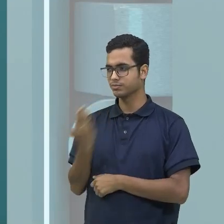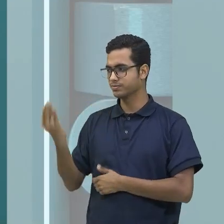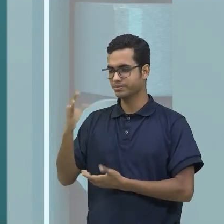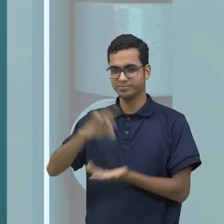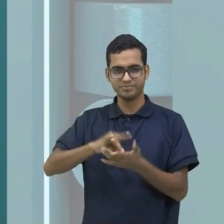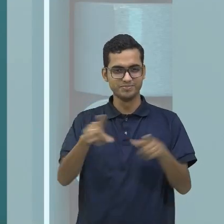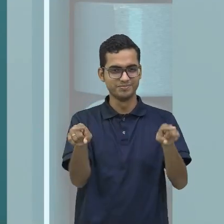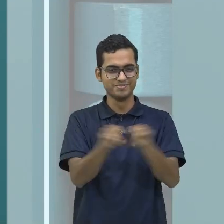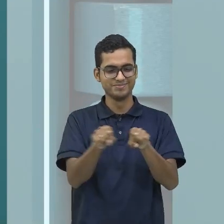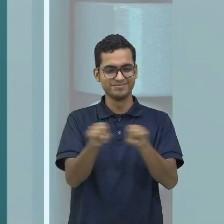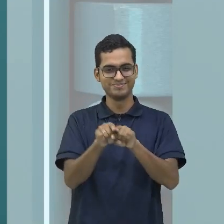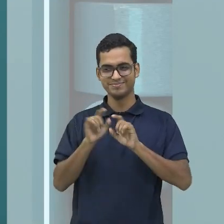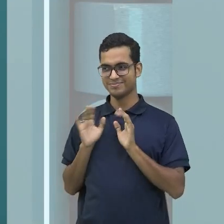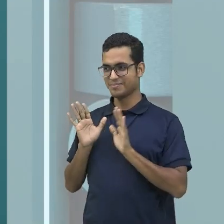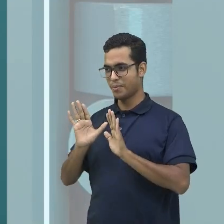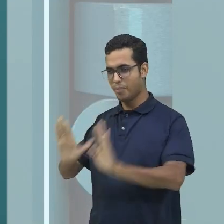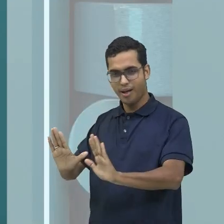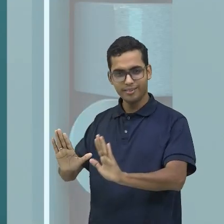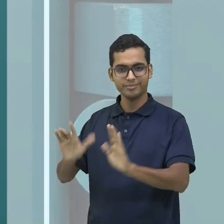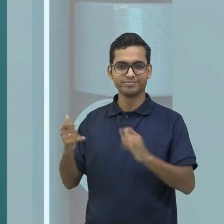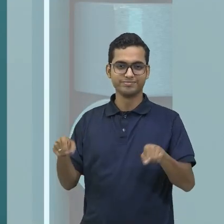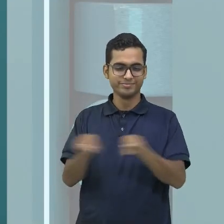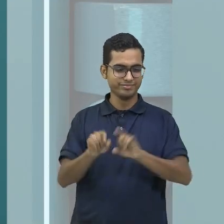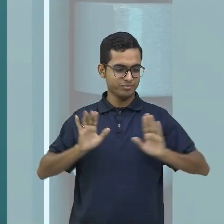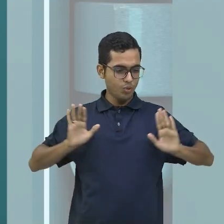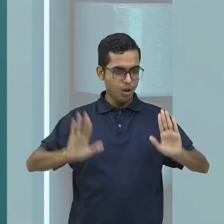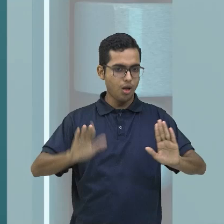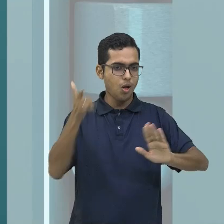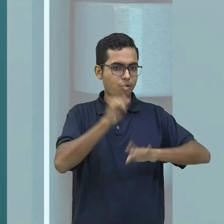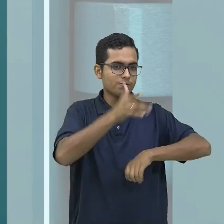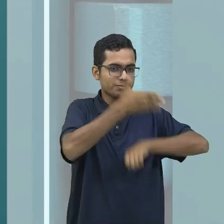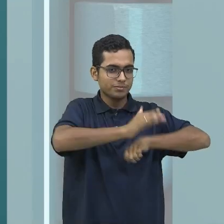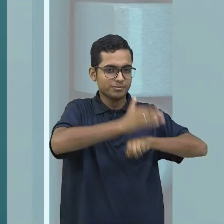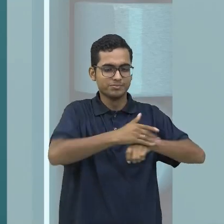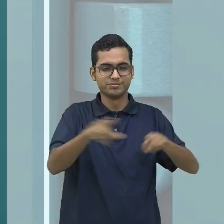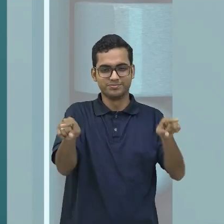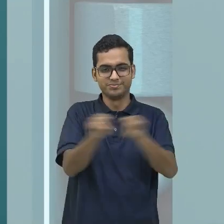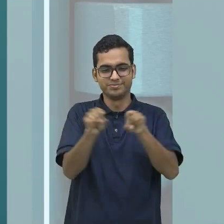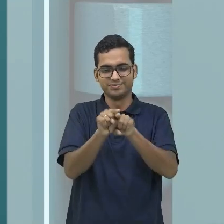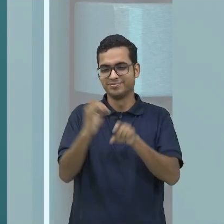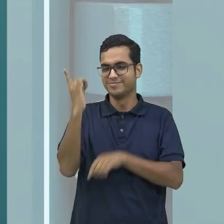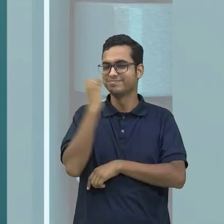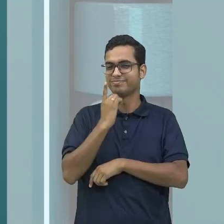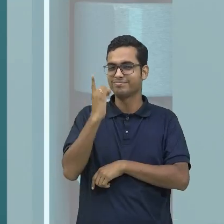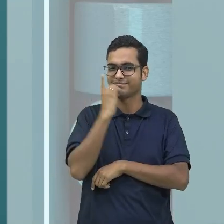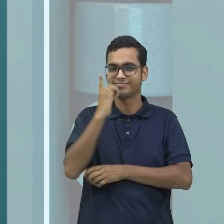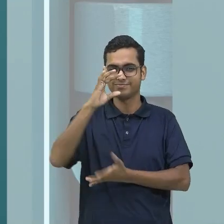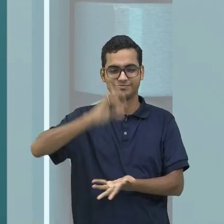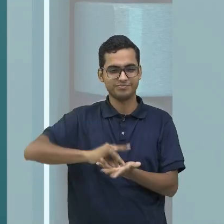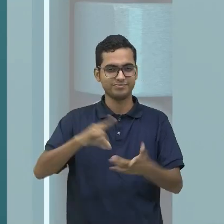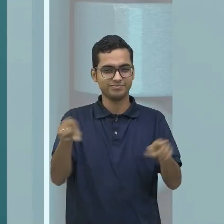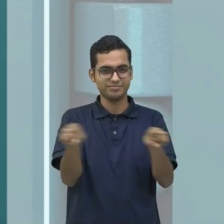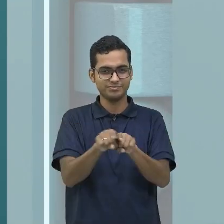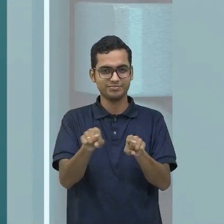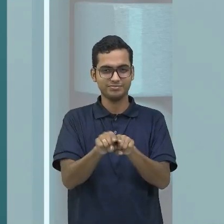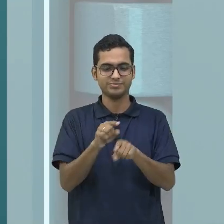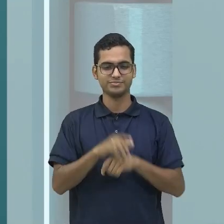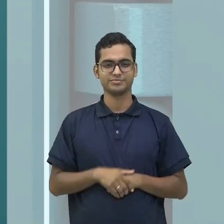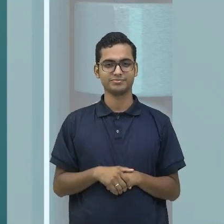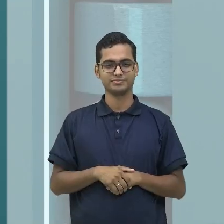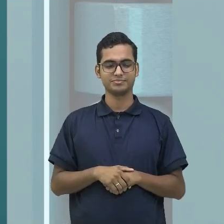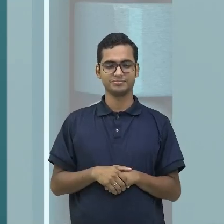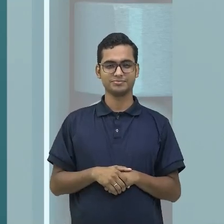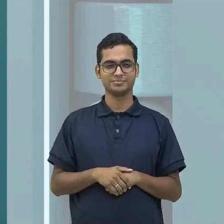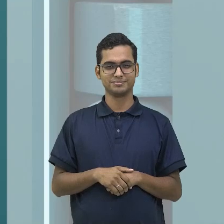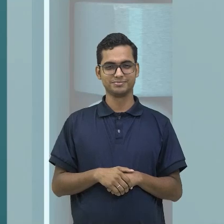tá certo? Muito bem, então são exercícios bem importantes para o nosso dia a dia. Agora eu quero apresentar exercícios